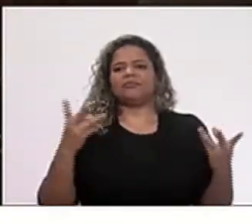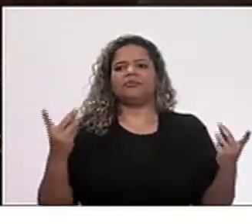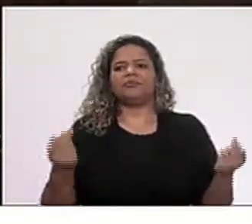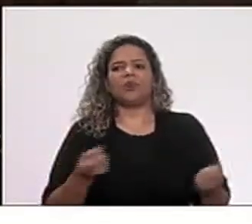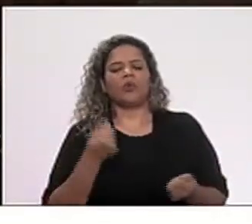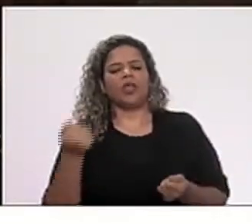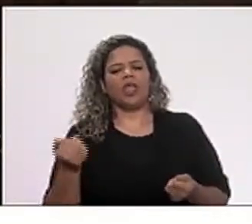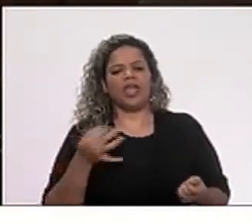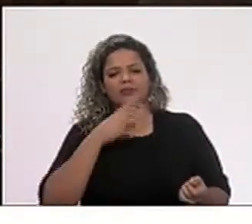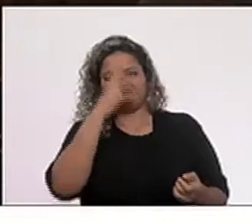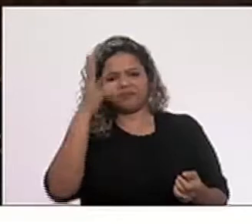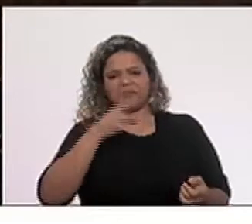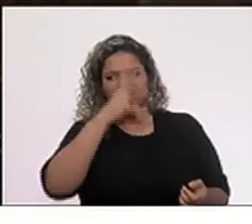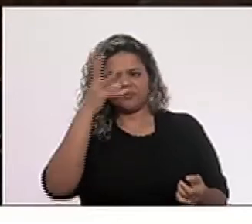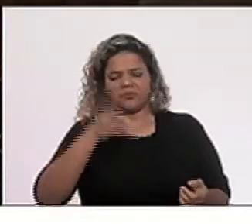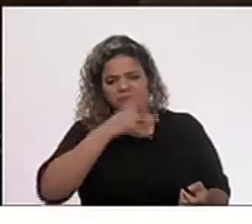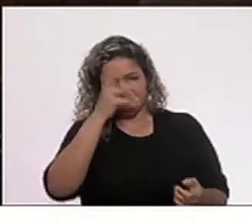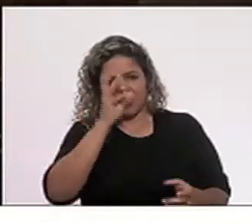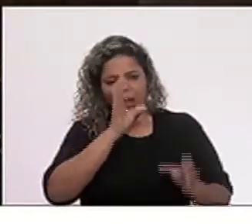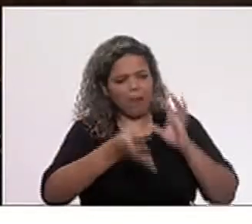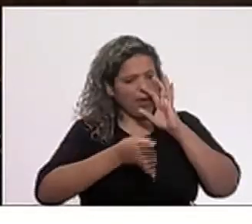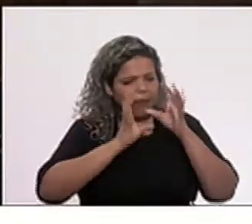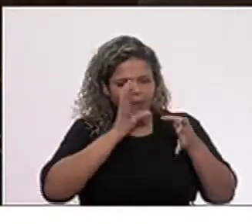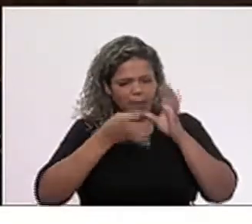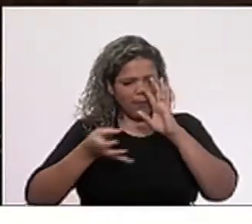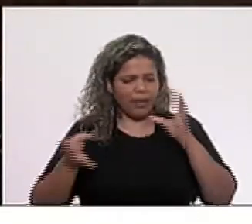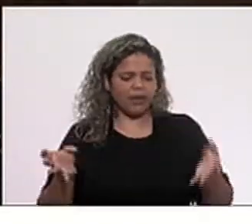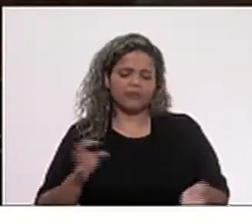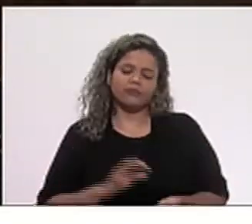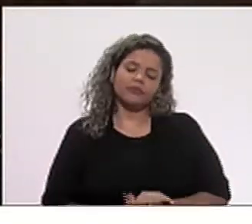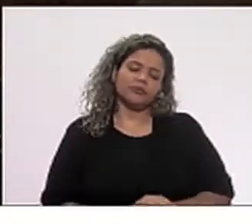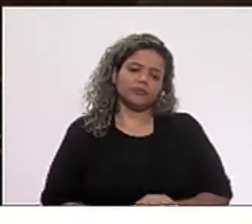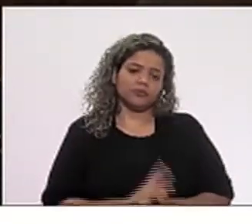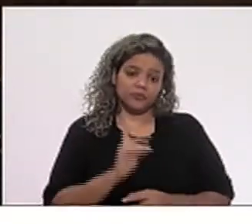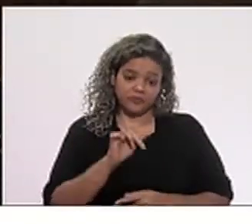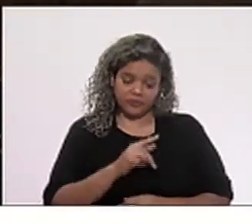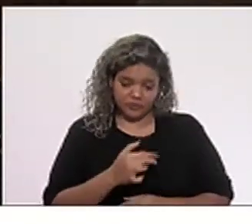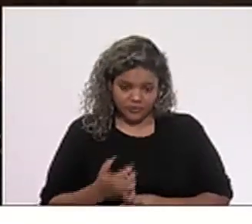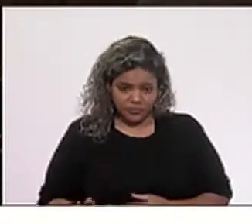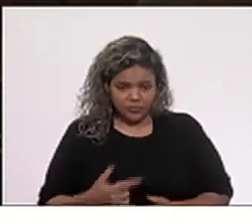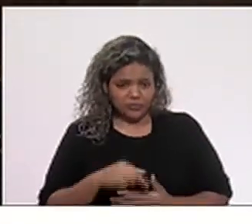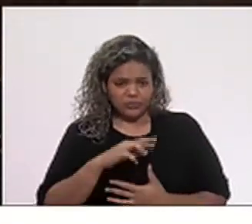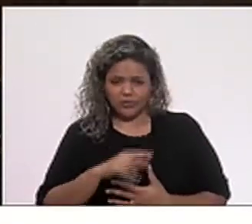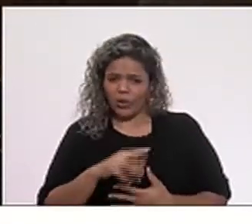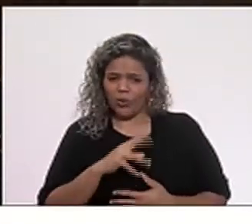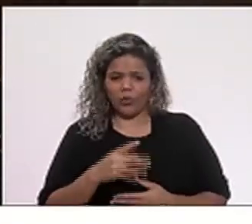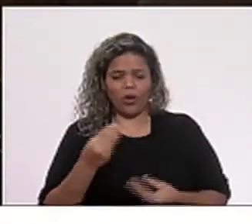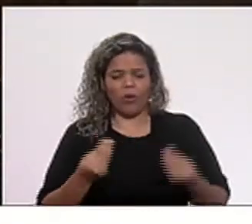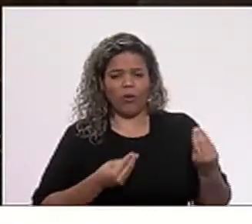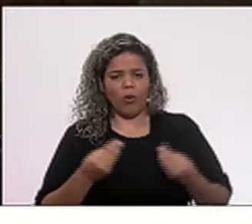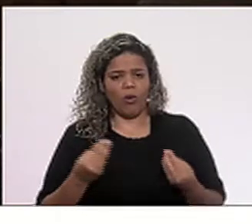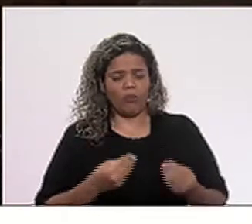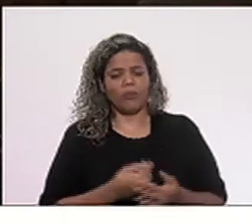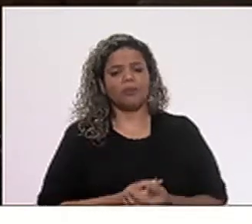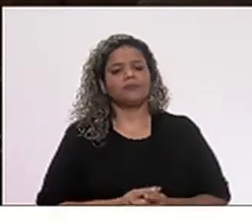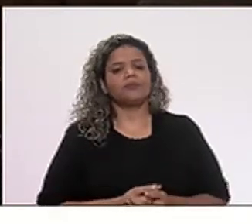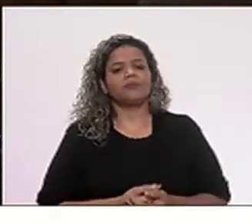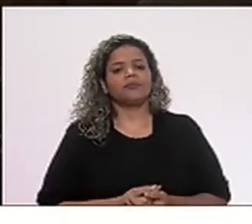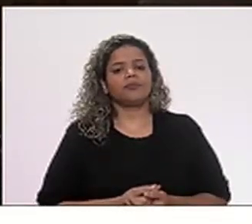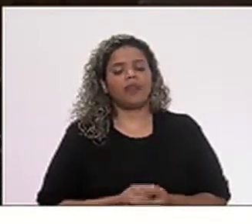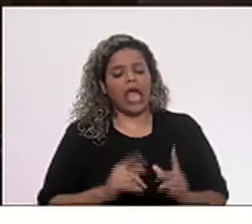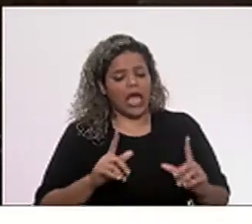despautérios, verdadeiros despautérios, entendeu? E isso daí não é de forma alguma